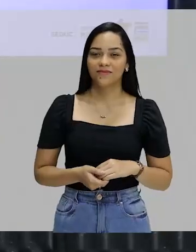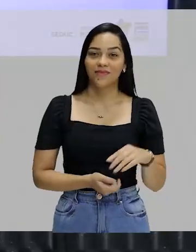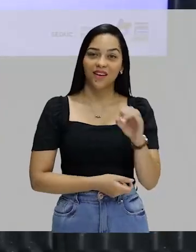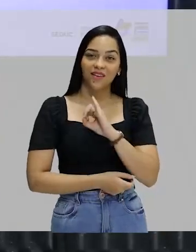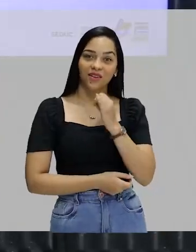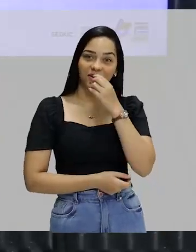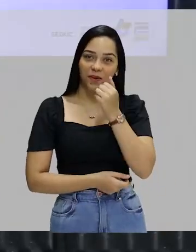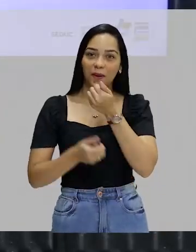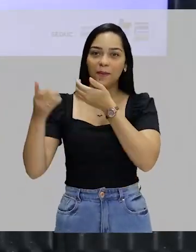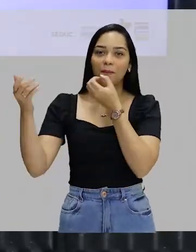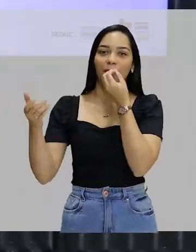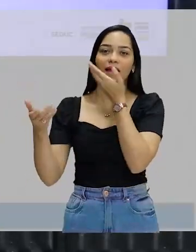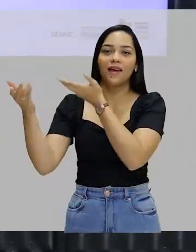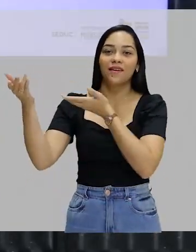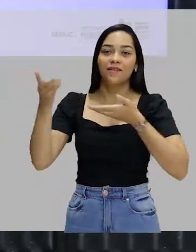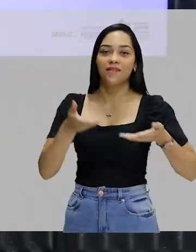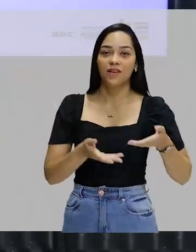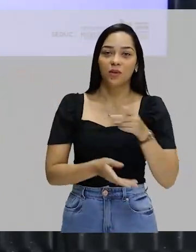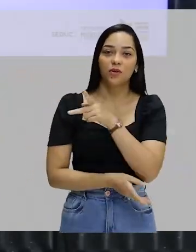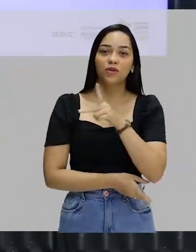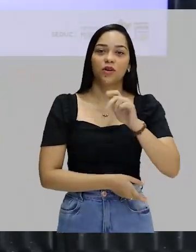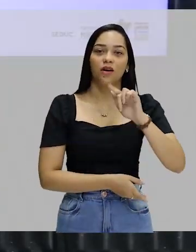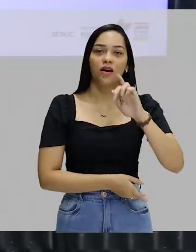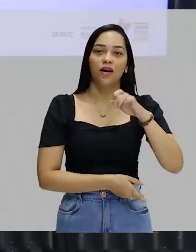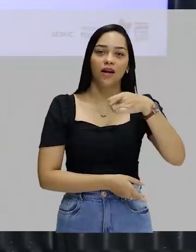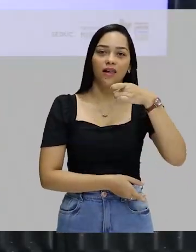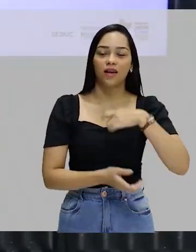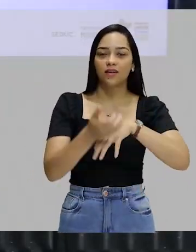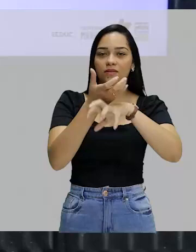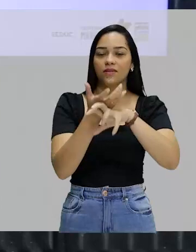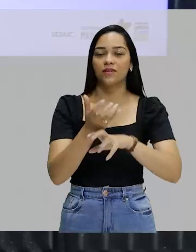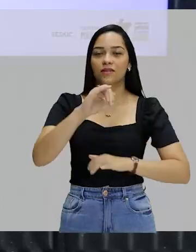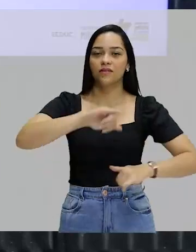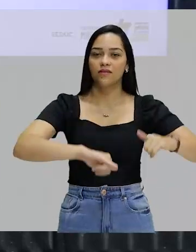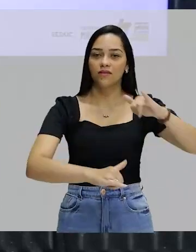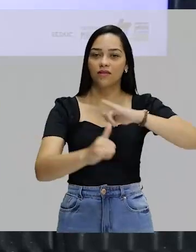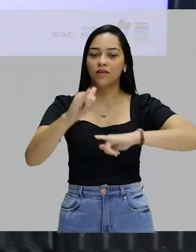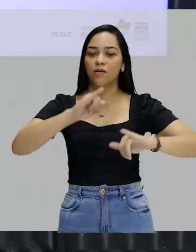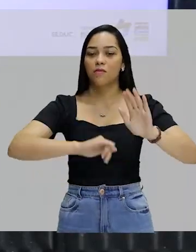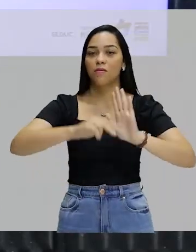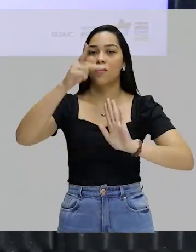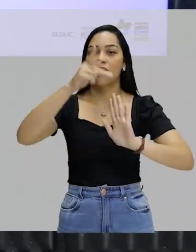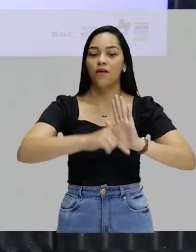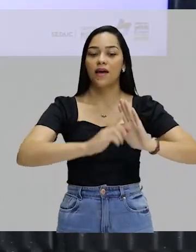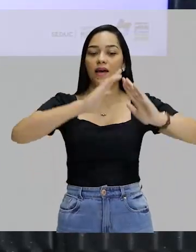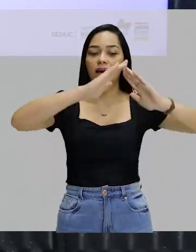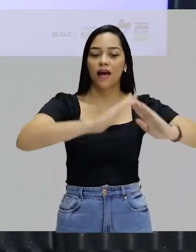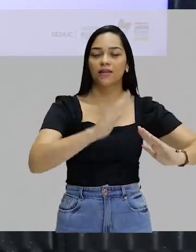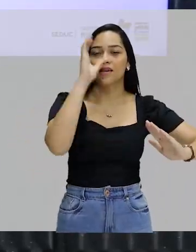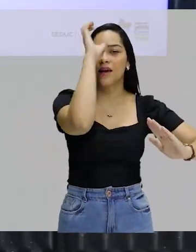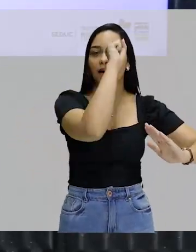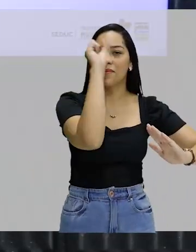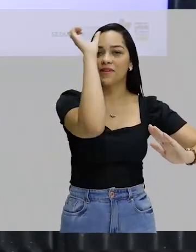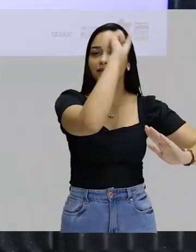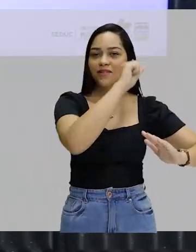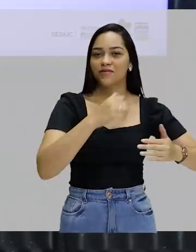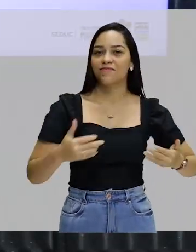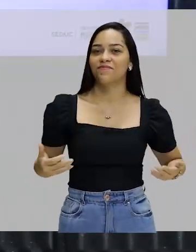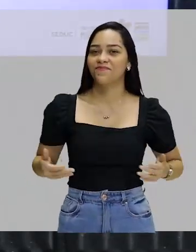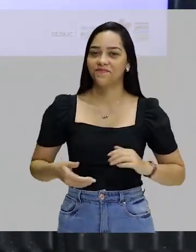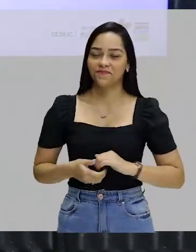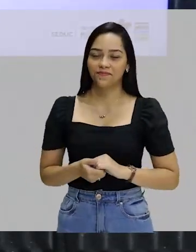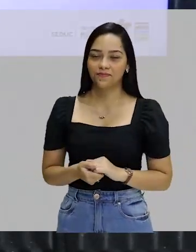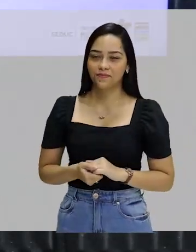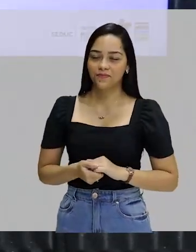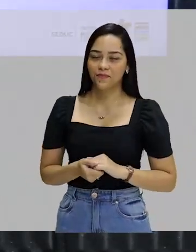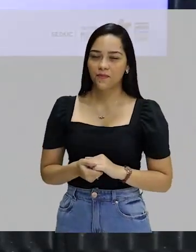Olá, turma, sejam todos bem-vindos. Professor Alex, disciplina Química, mais uma aula do nosso projeto Fique em Casa Aprendendo.